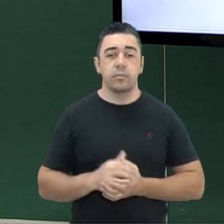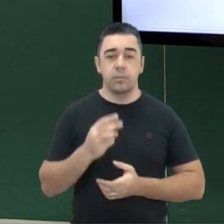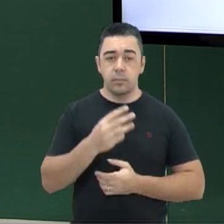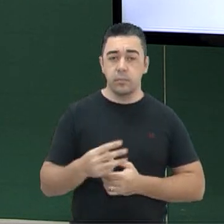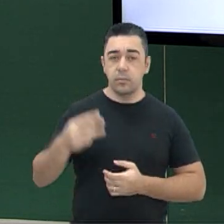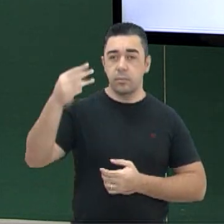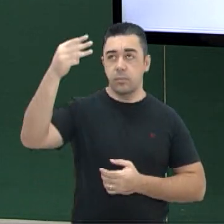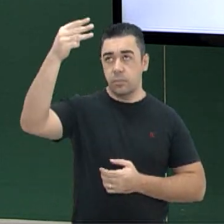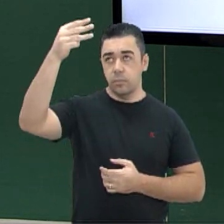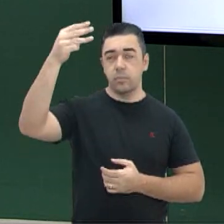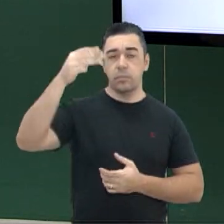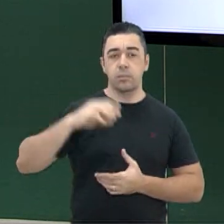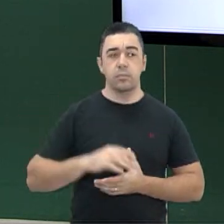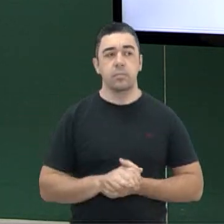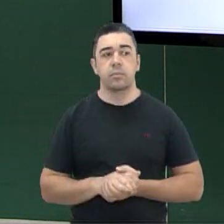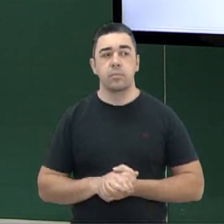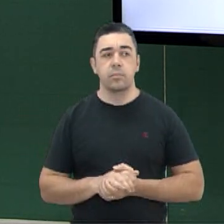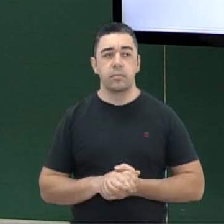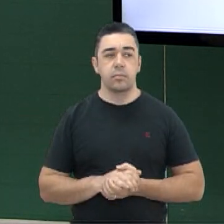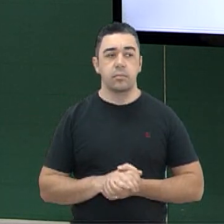3 subtrações.